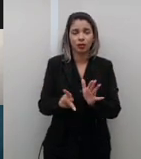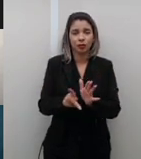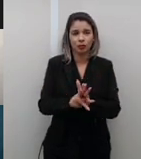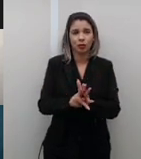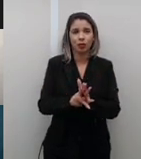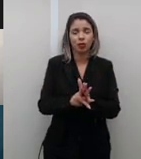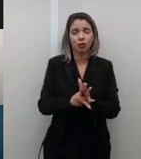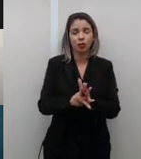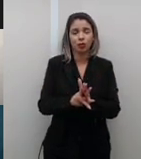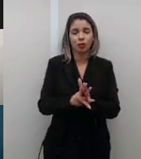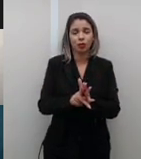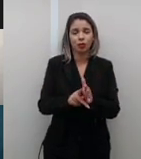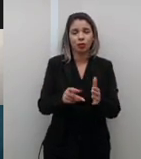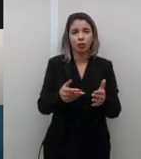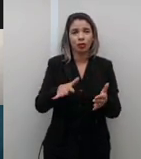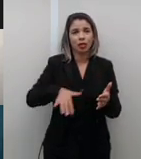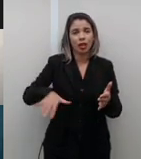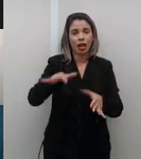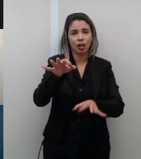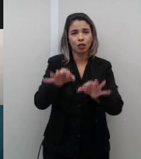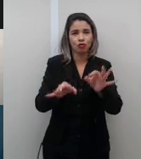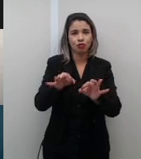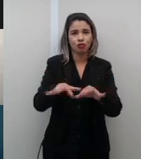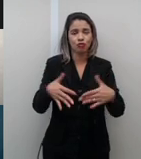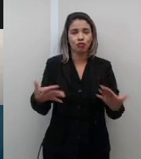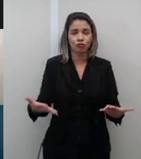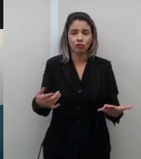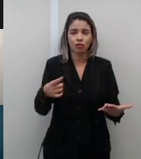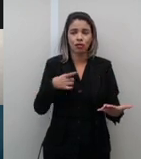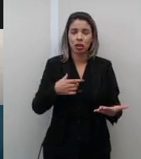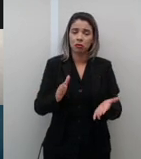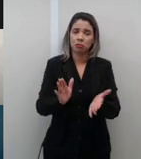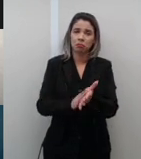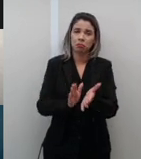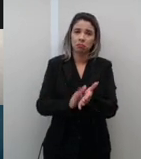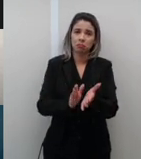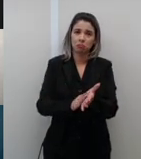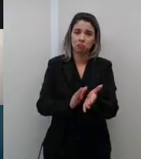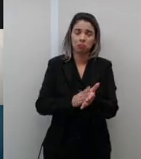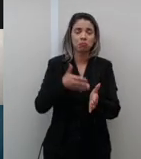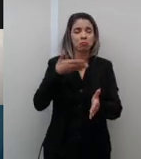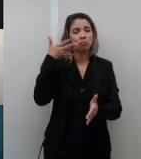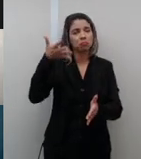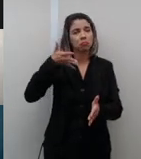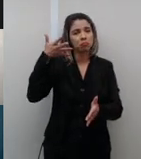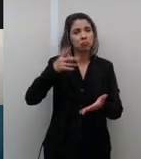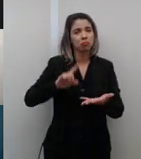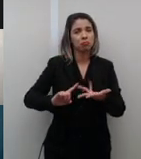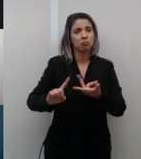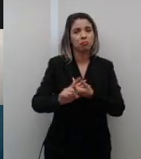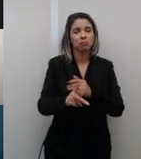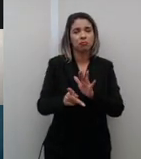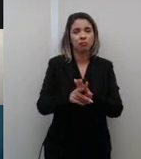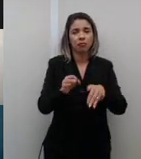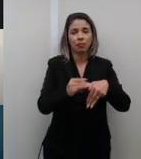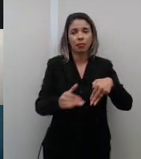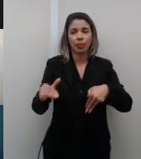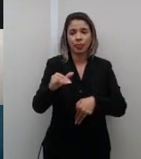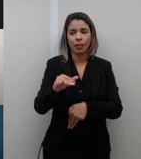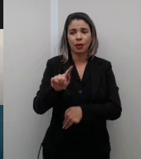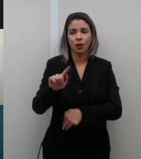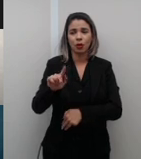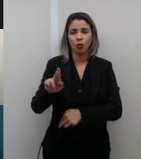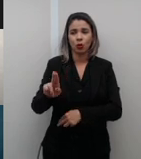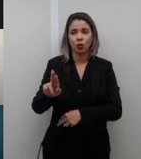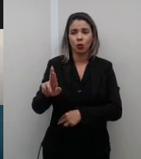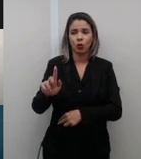judiciário, agradecer as elogiosas e generosas palavras do ministro Luiz Buxel, com o qual